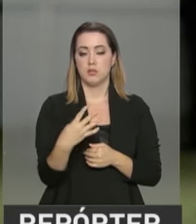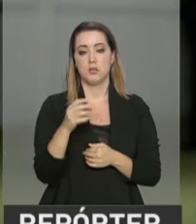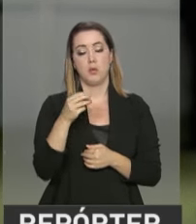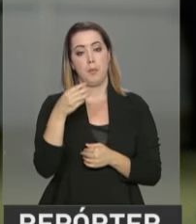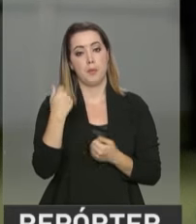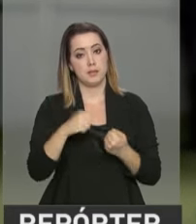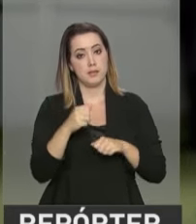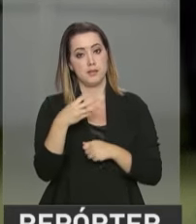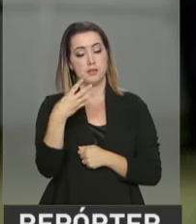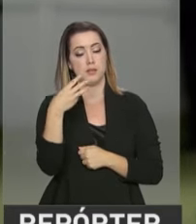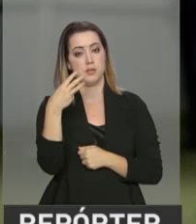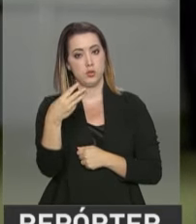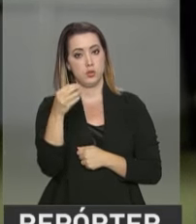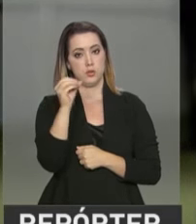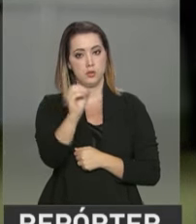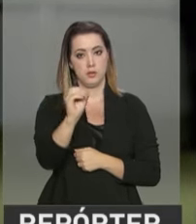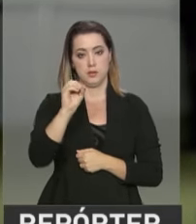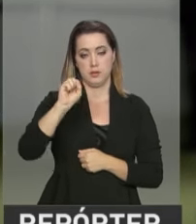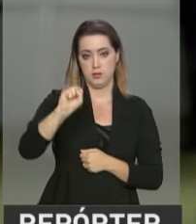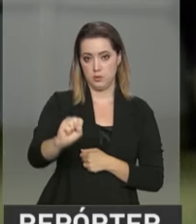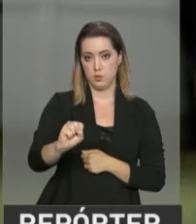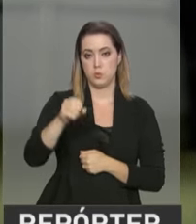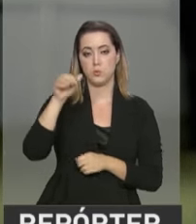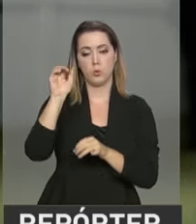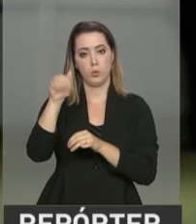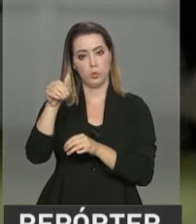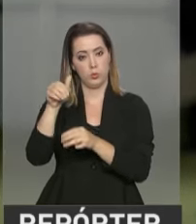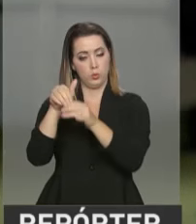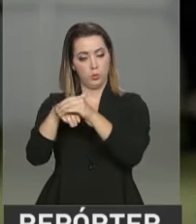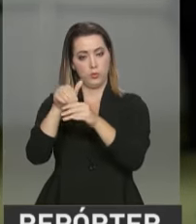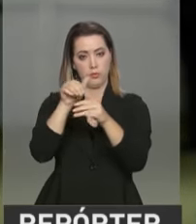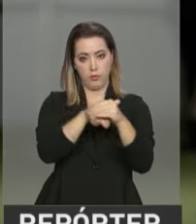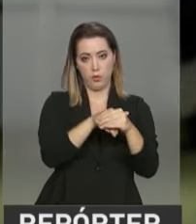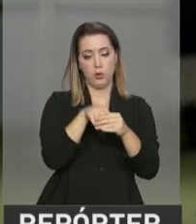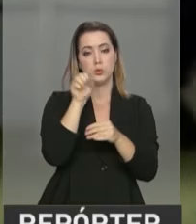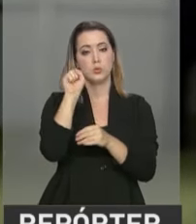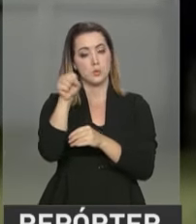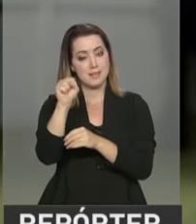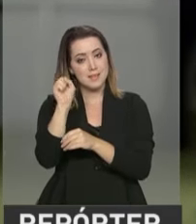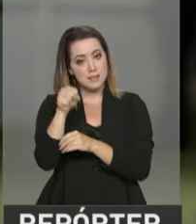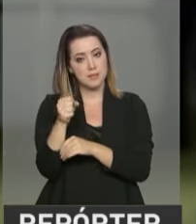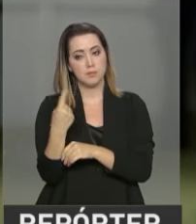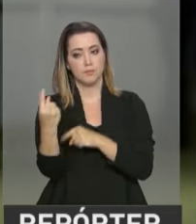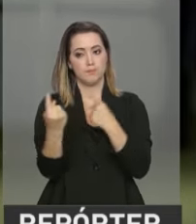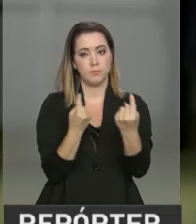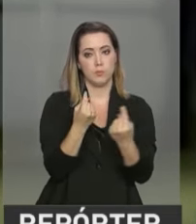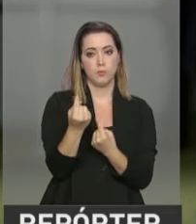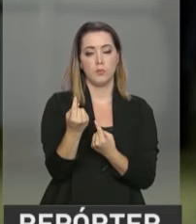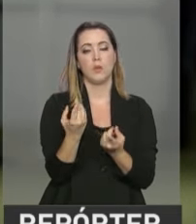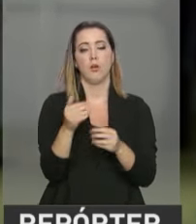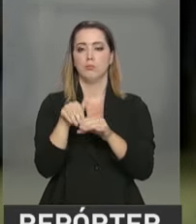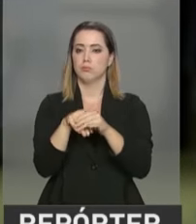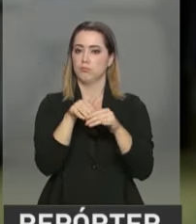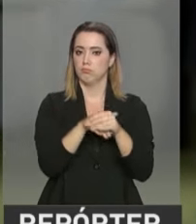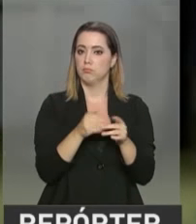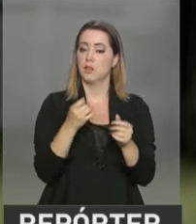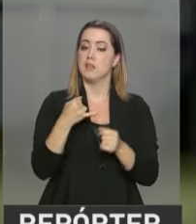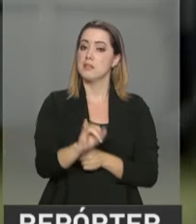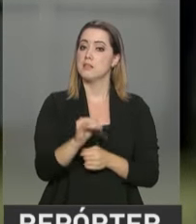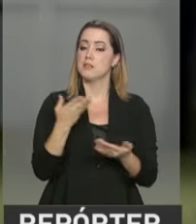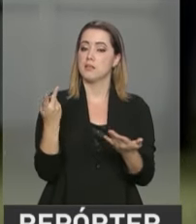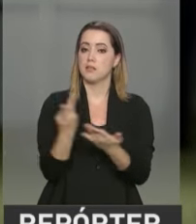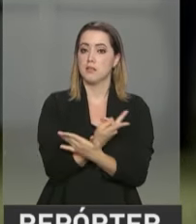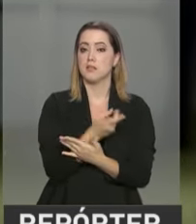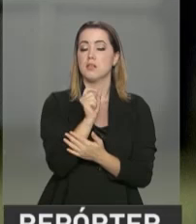308 votos favoráveis dos deputados em cada uma das duas votações caso isso ocorra a proposta segue para o